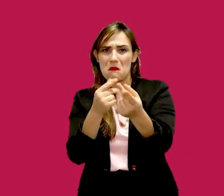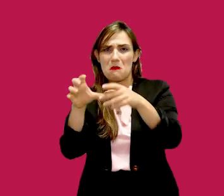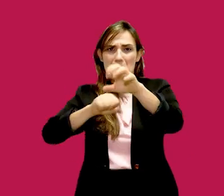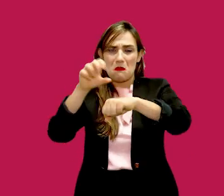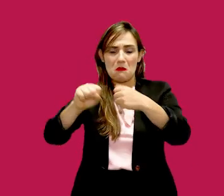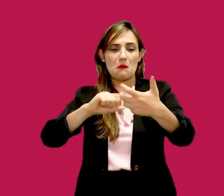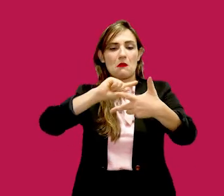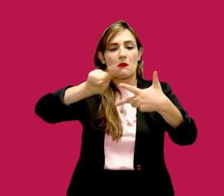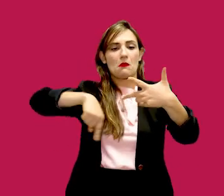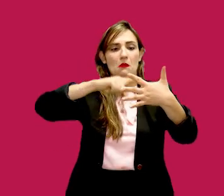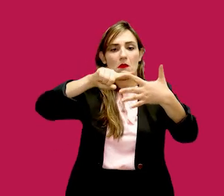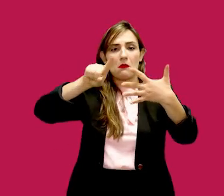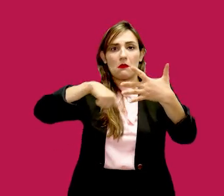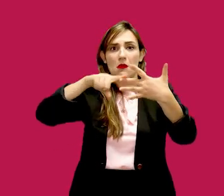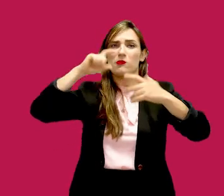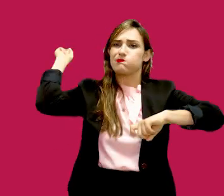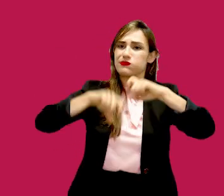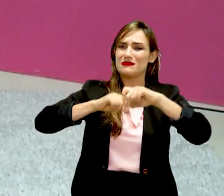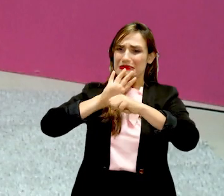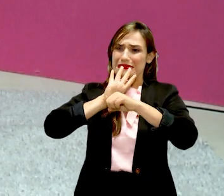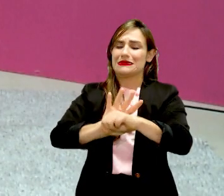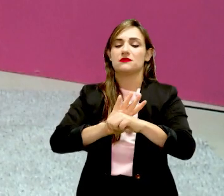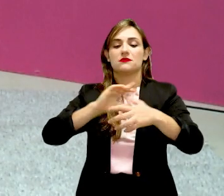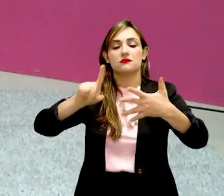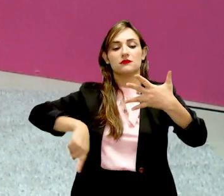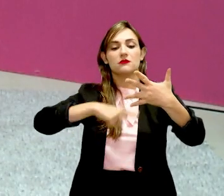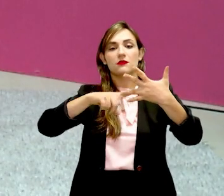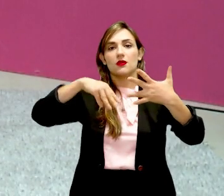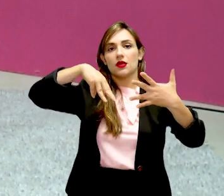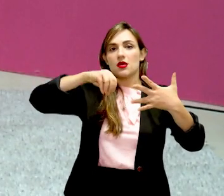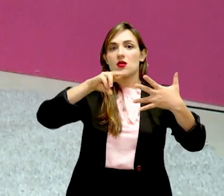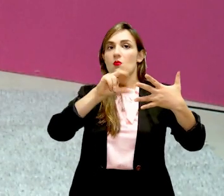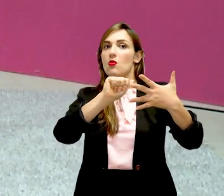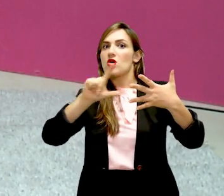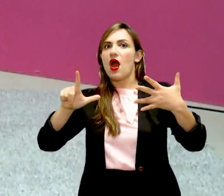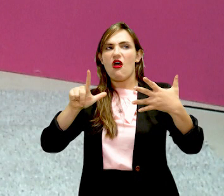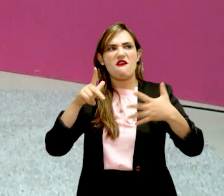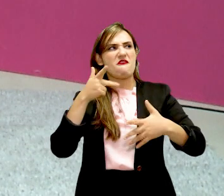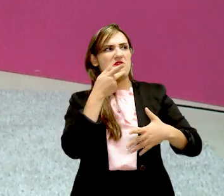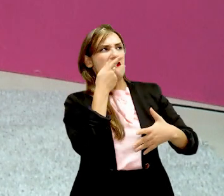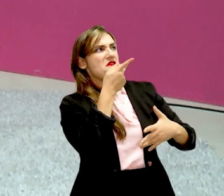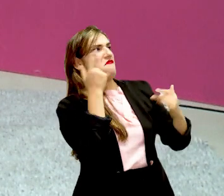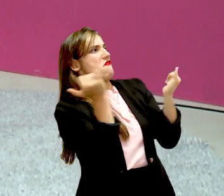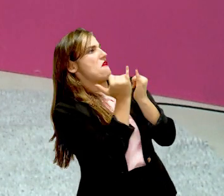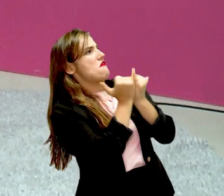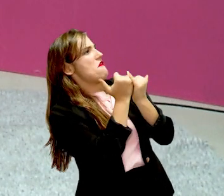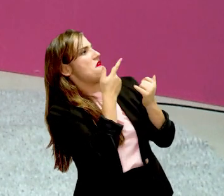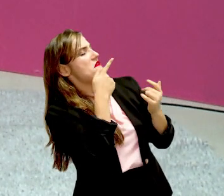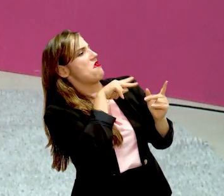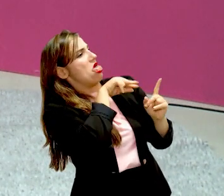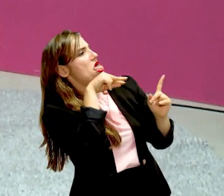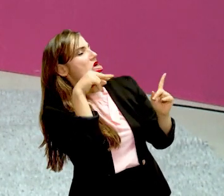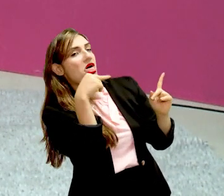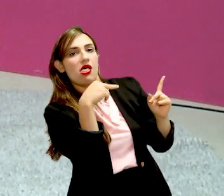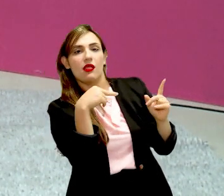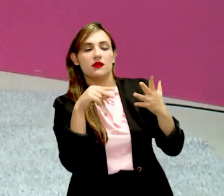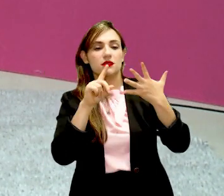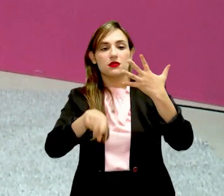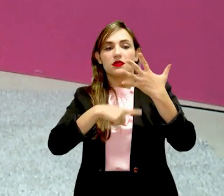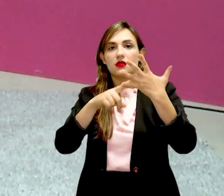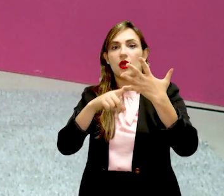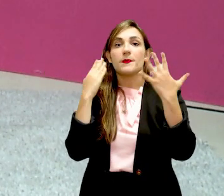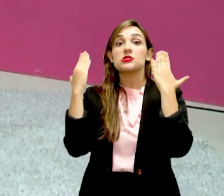violência moral e a violência psicológica, que, aliás, é uma grande surpresa, às vezes, para as mulheres se depararem porque é